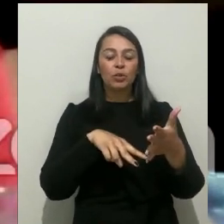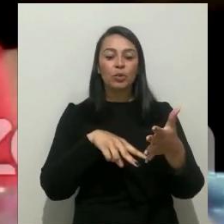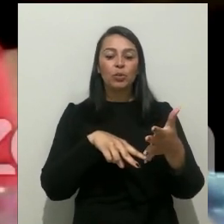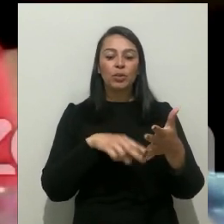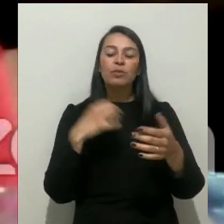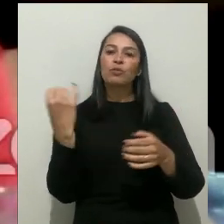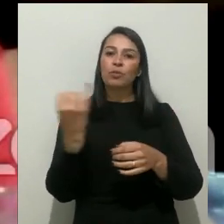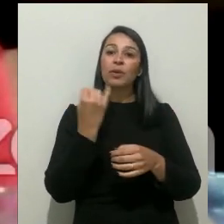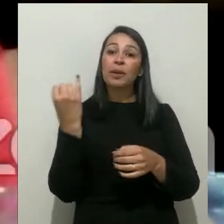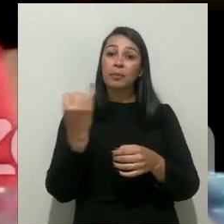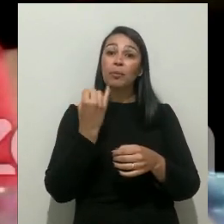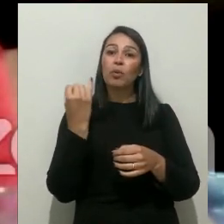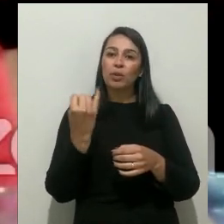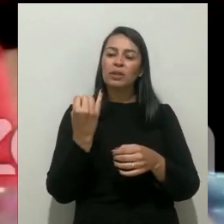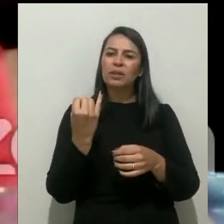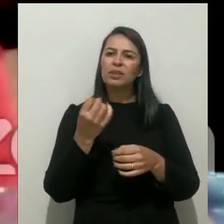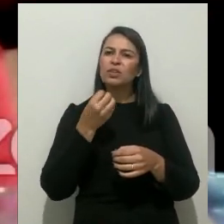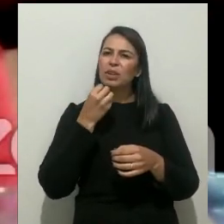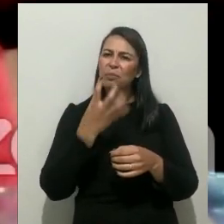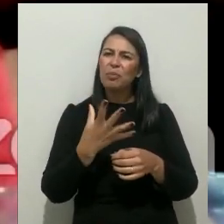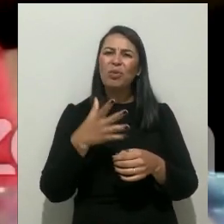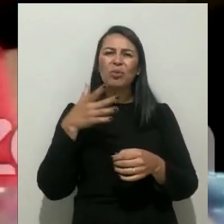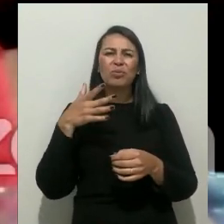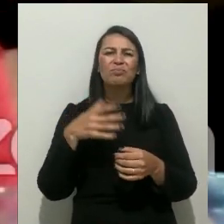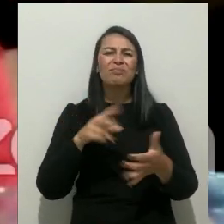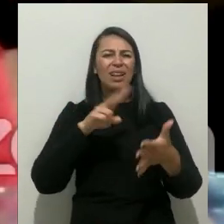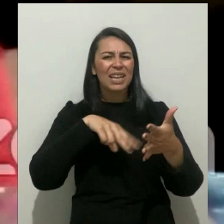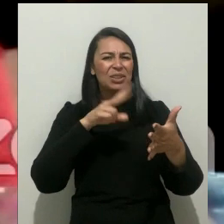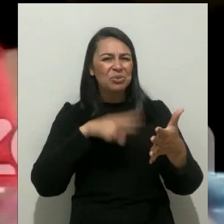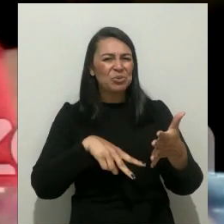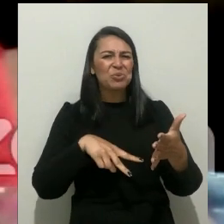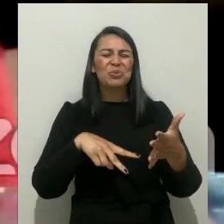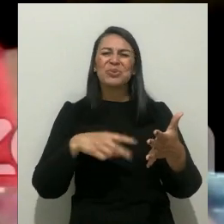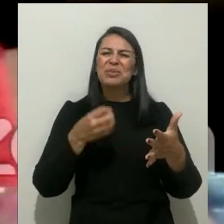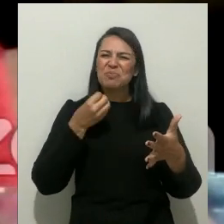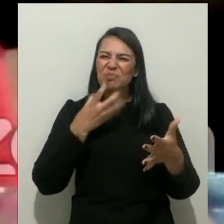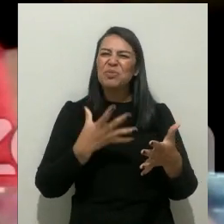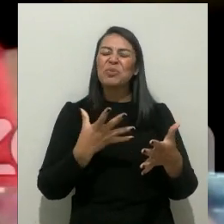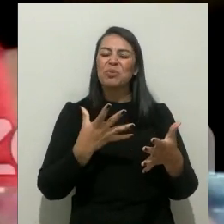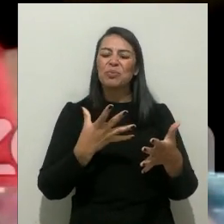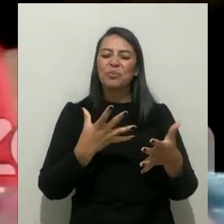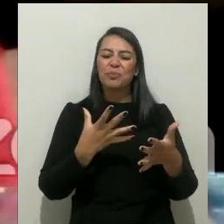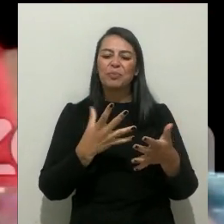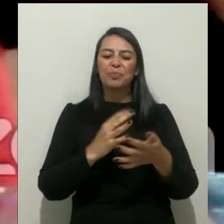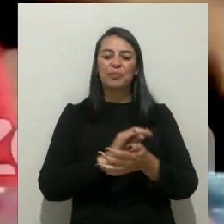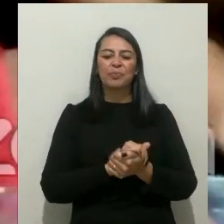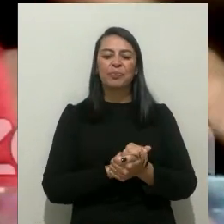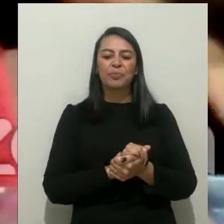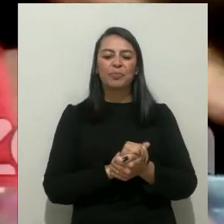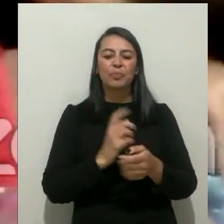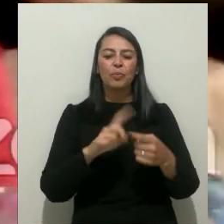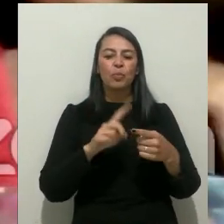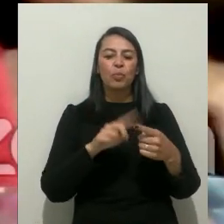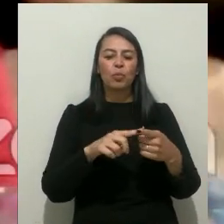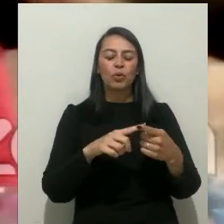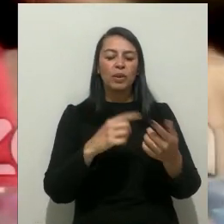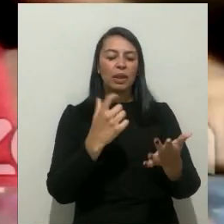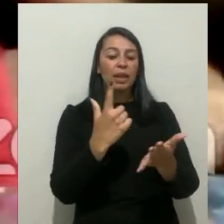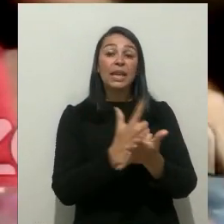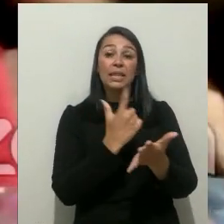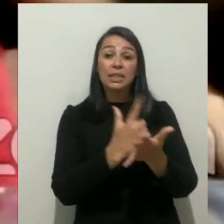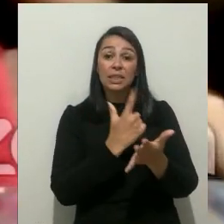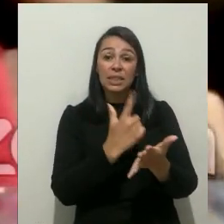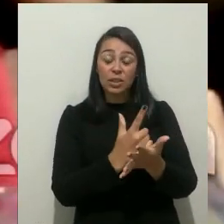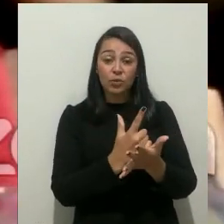livro importantíssimo e é uma delícia de leitura. Não sei se alguém já teve a chance de ler, mas esse livro aqui, ele é